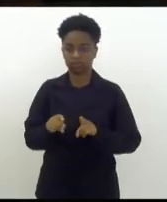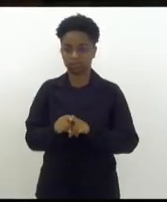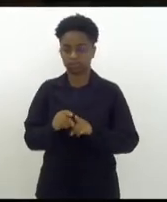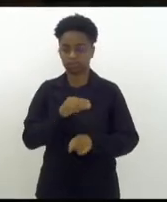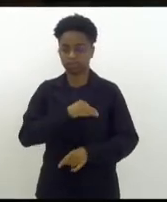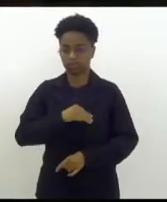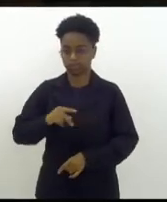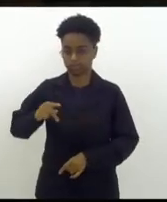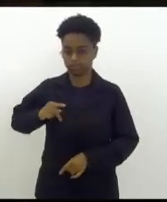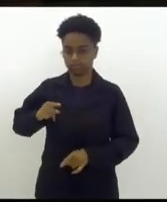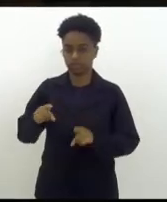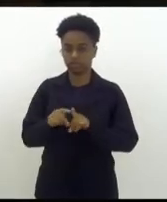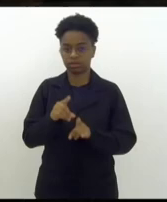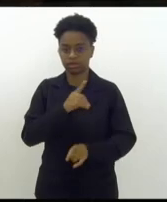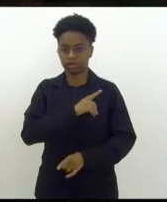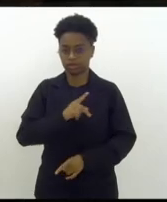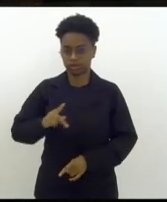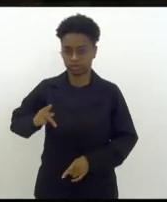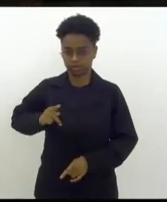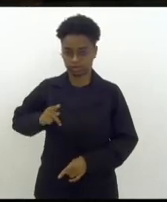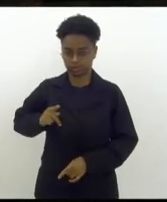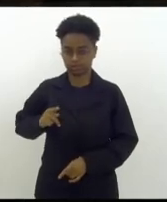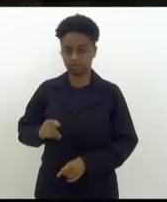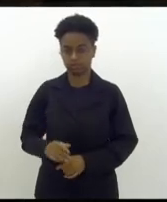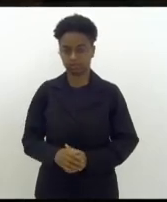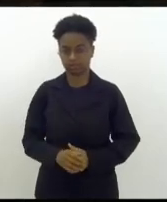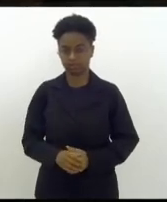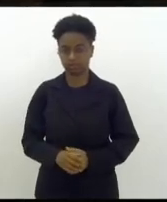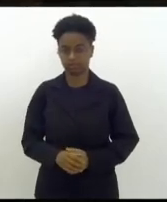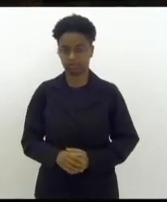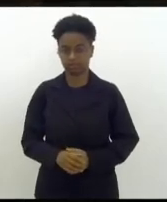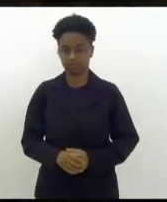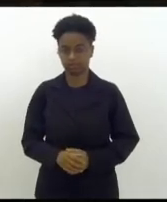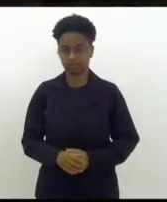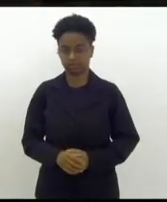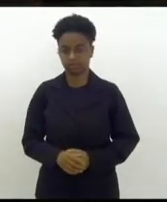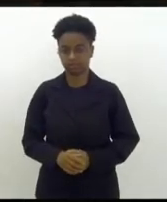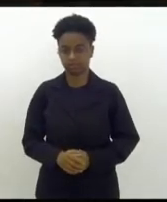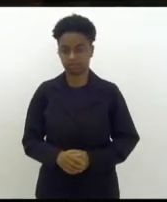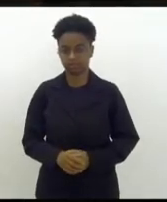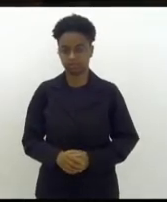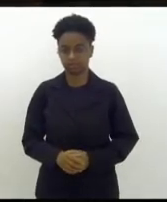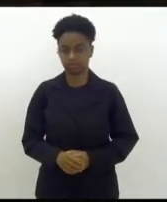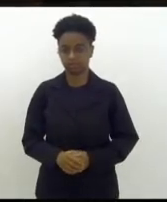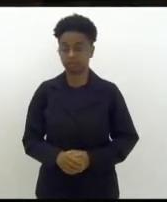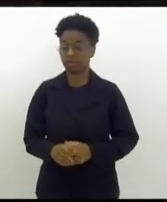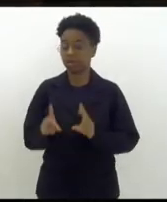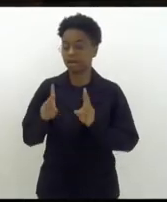público e a defensoria no mesmo sentido